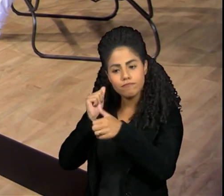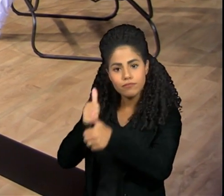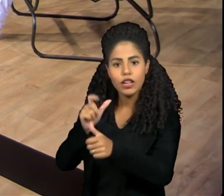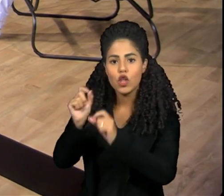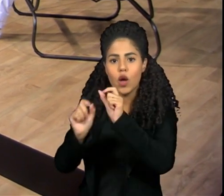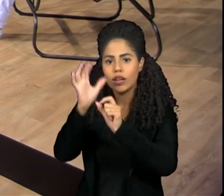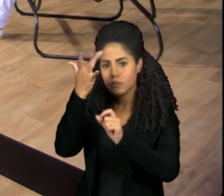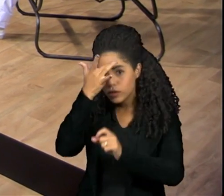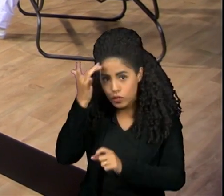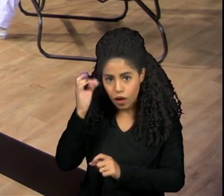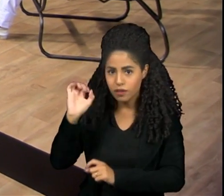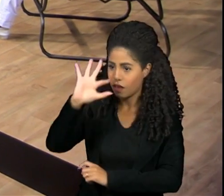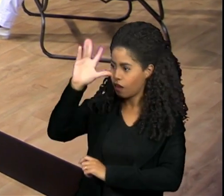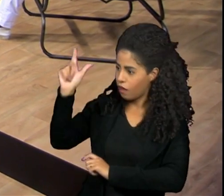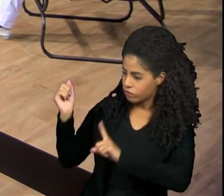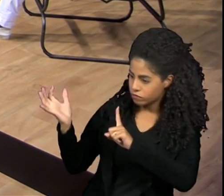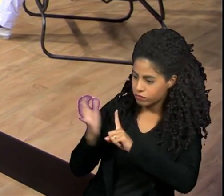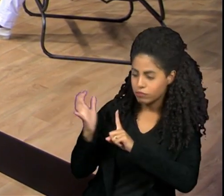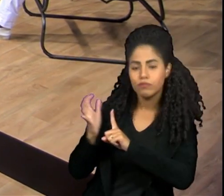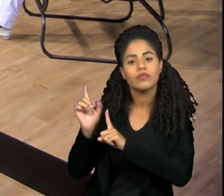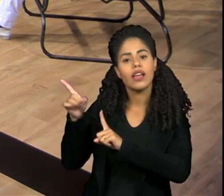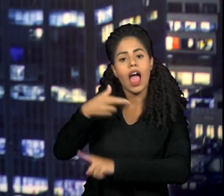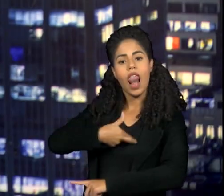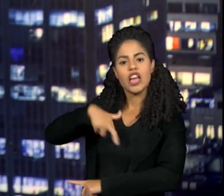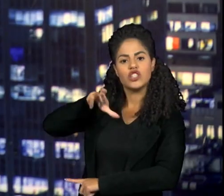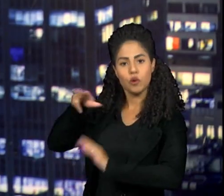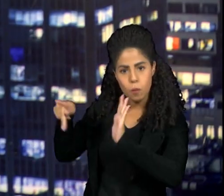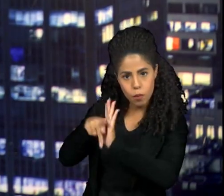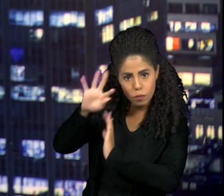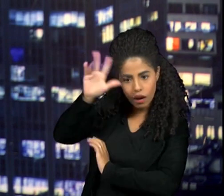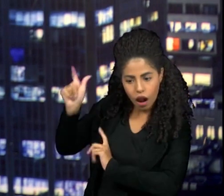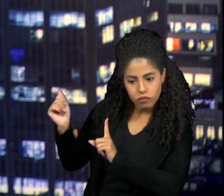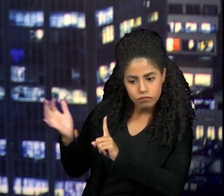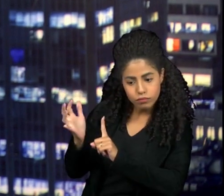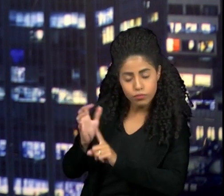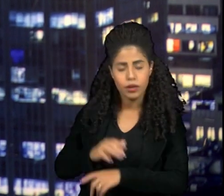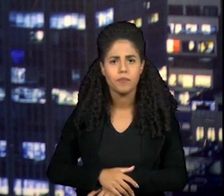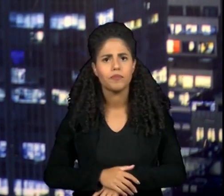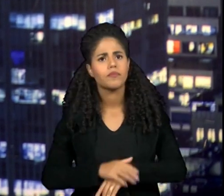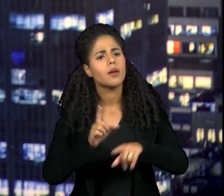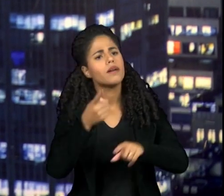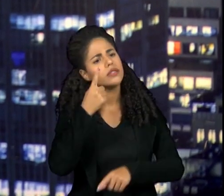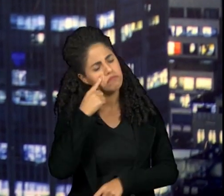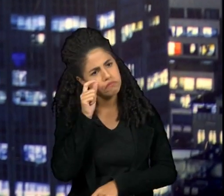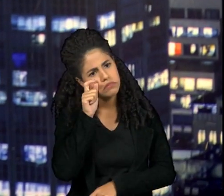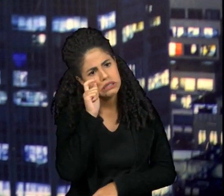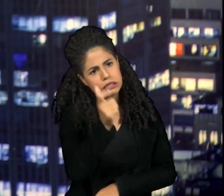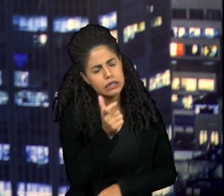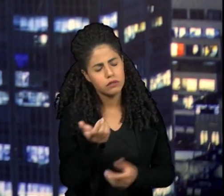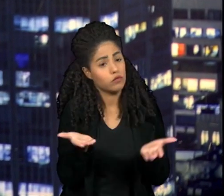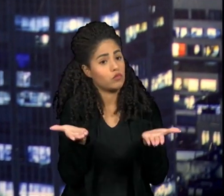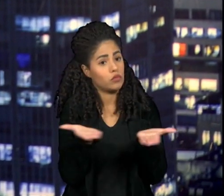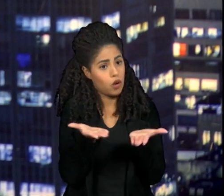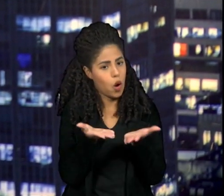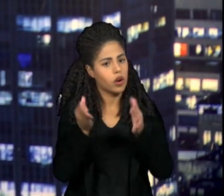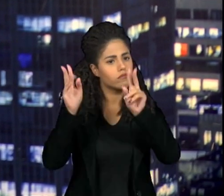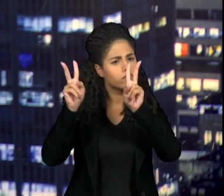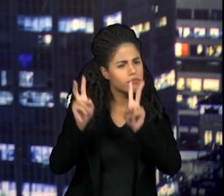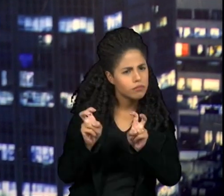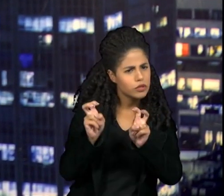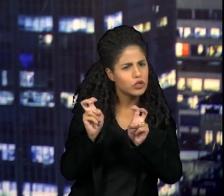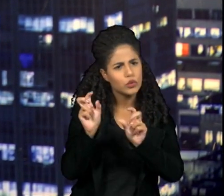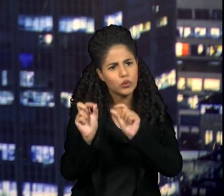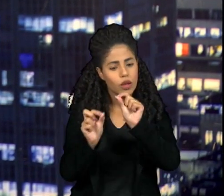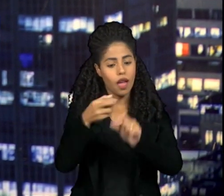o das religiões de matrizes africanas. Vou aproveitar esse gancho da Milene, que ela chamou atenção justamente para